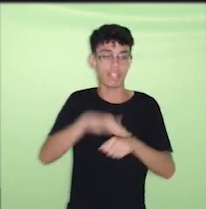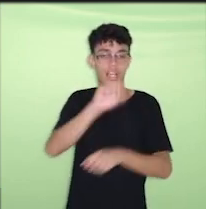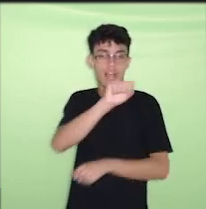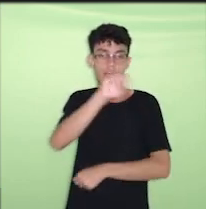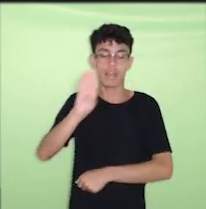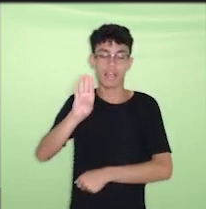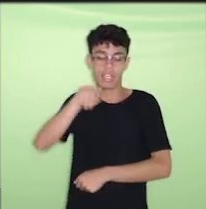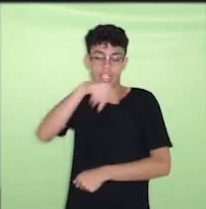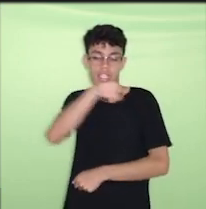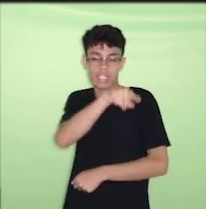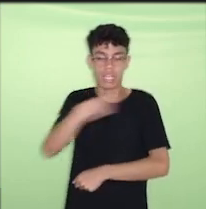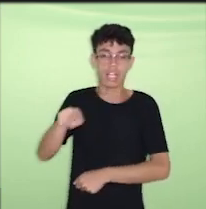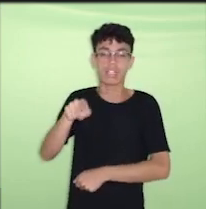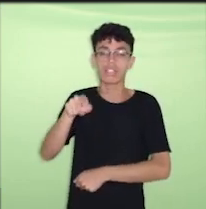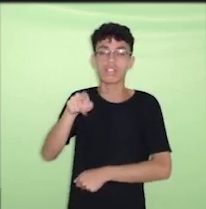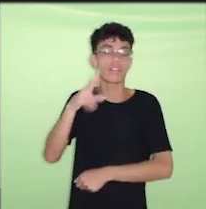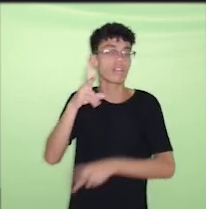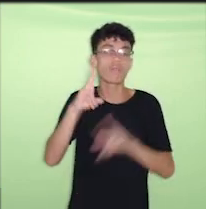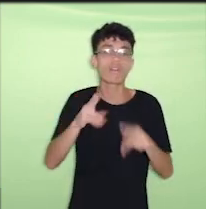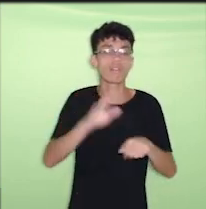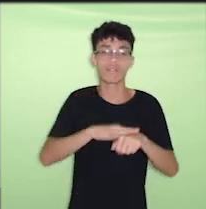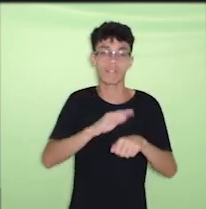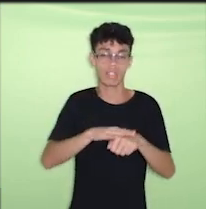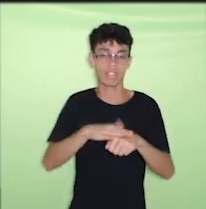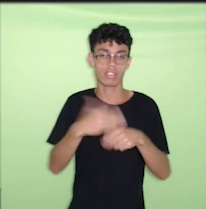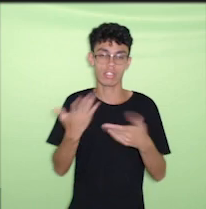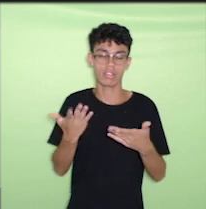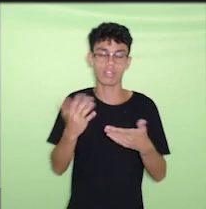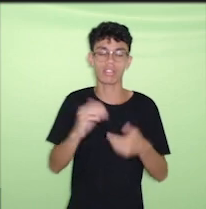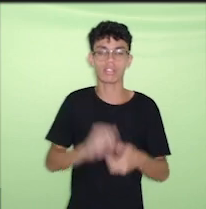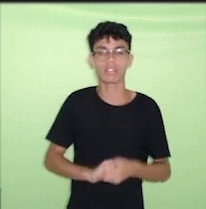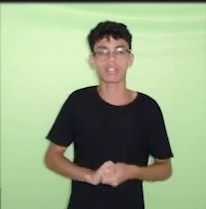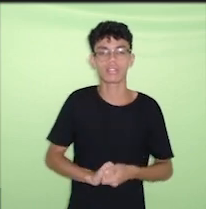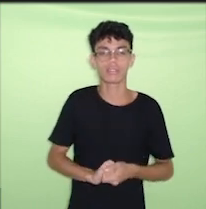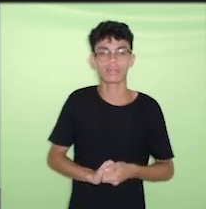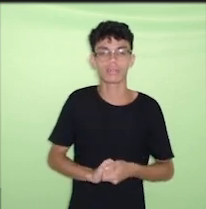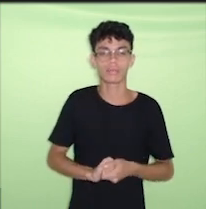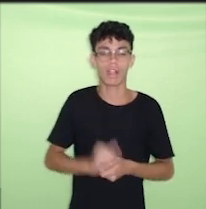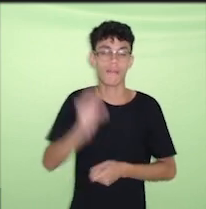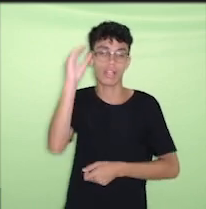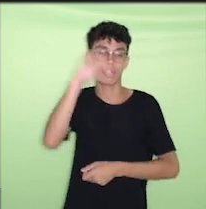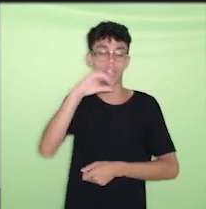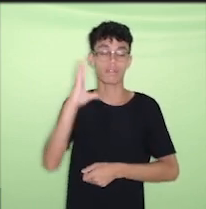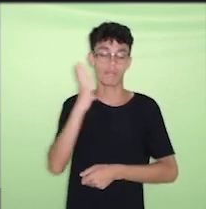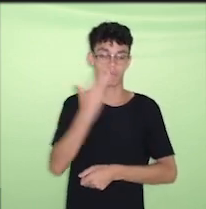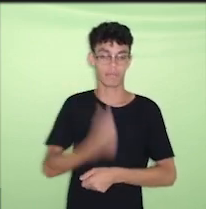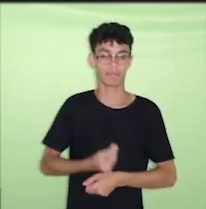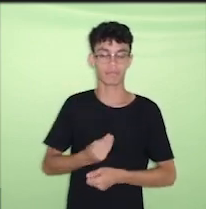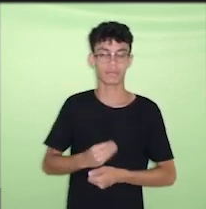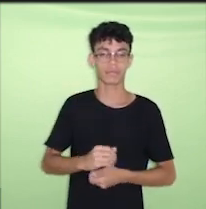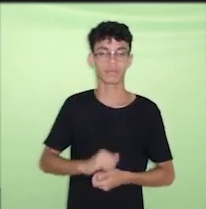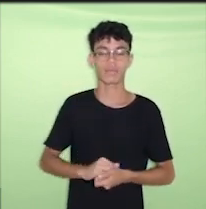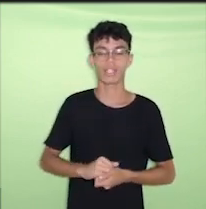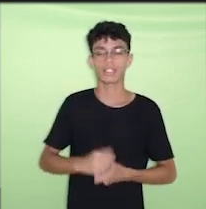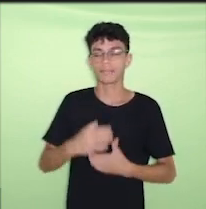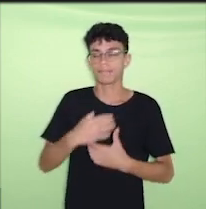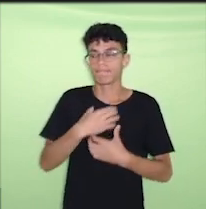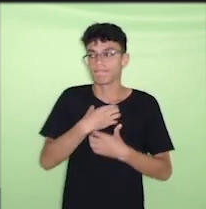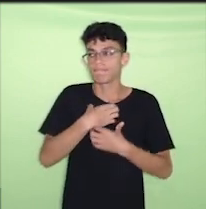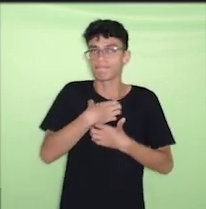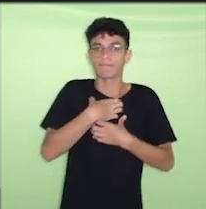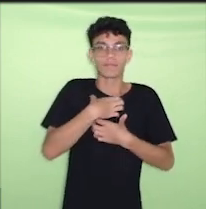outros continuaram fazendo a mesma coisa. Ora, aturar tudo também seria fraqueza de espírito. Ele se sentiu